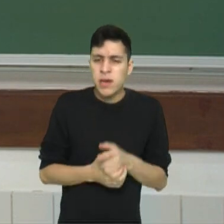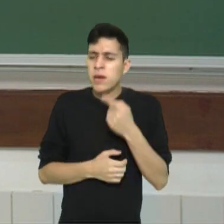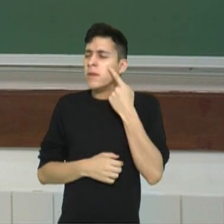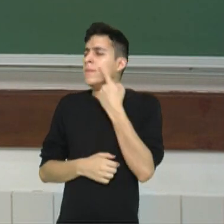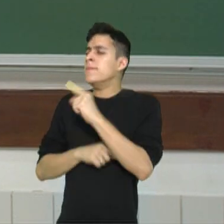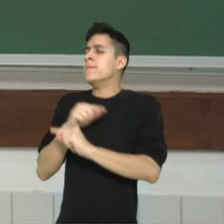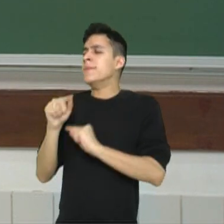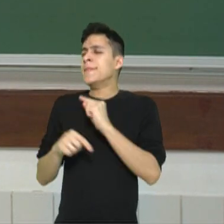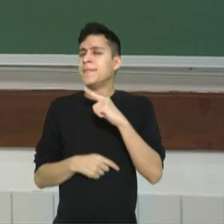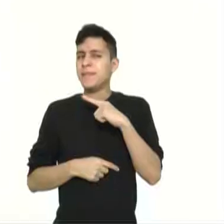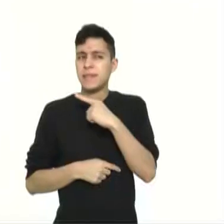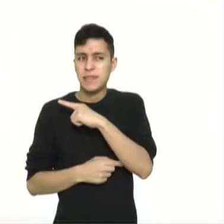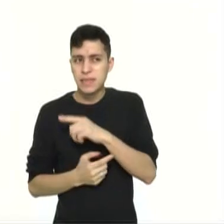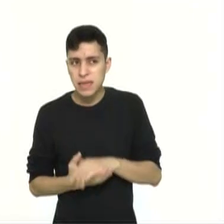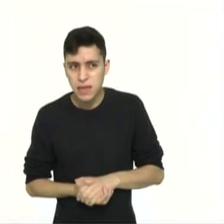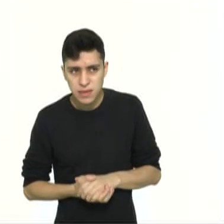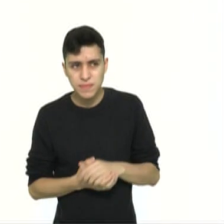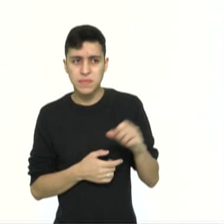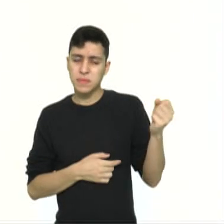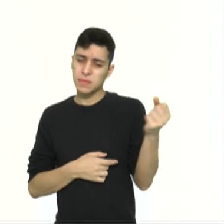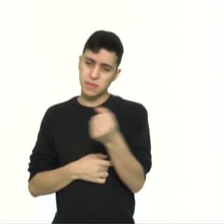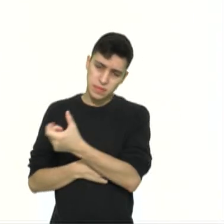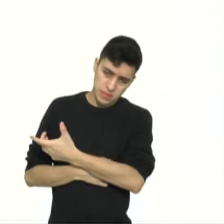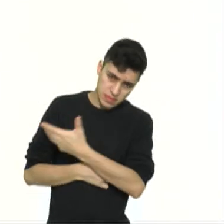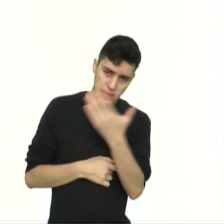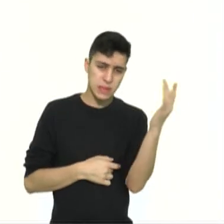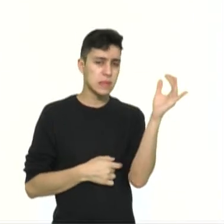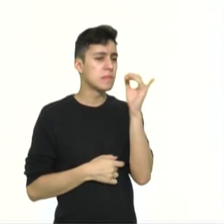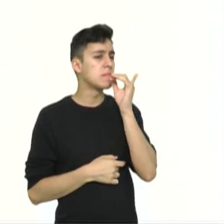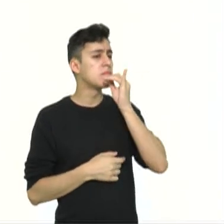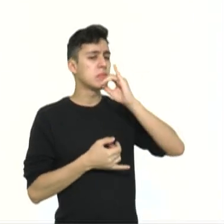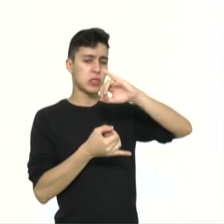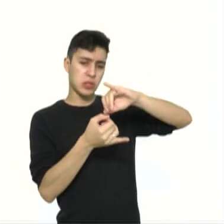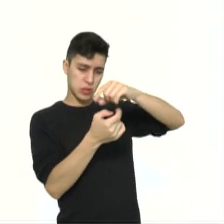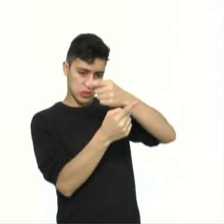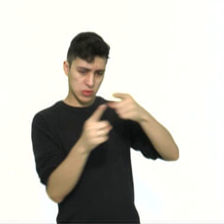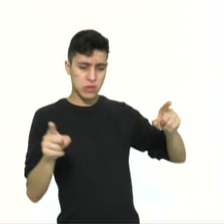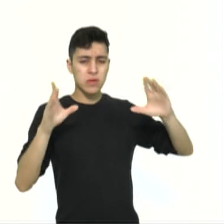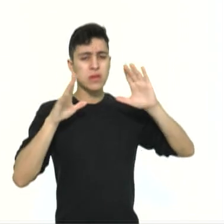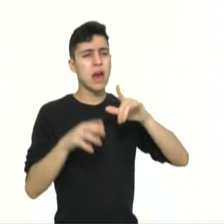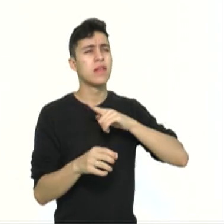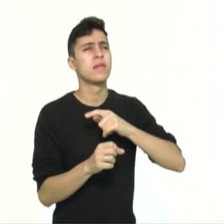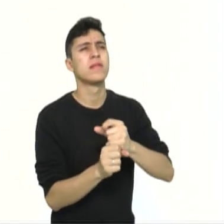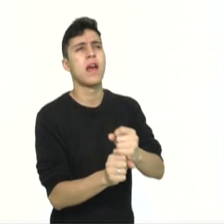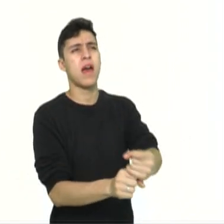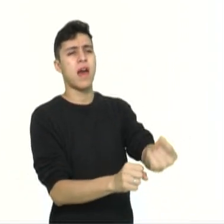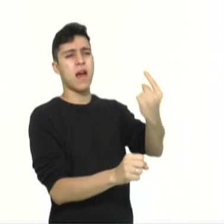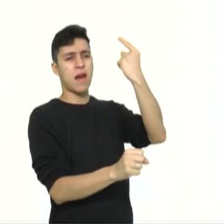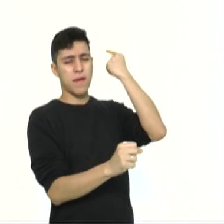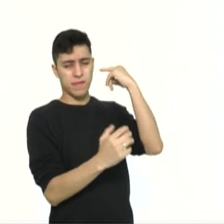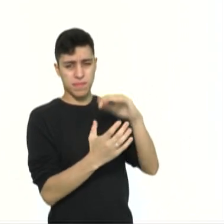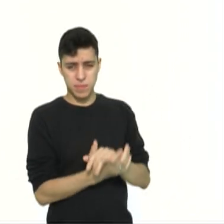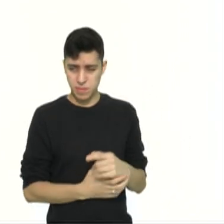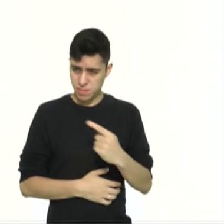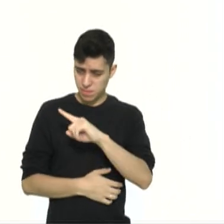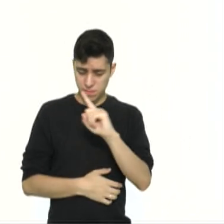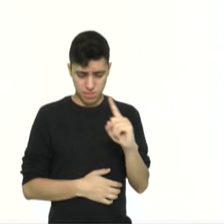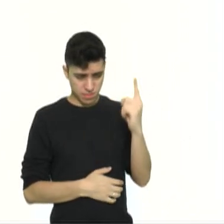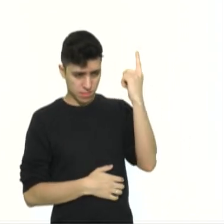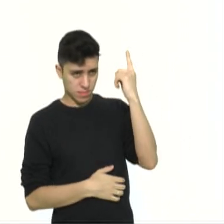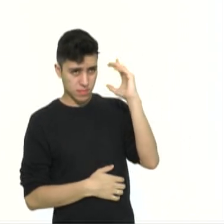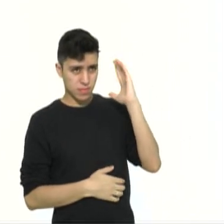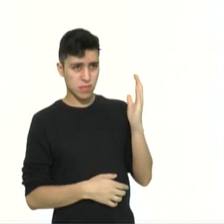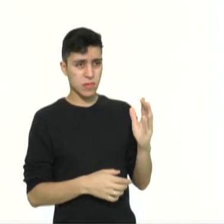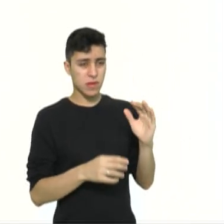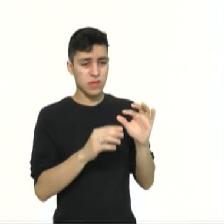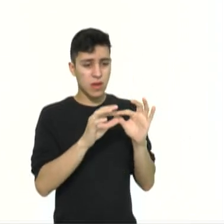temos aqui, ó. É alguns exemplos de instrumentos musicais aqui que eles já são datados de muito tempo. Esse primeiro aqui, ó, é flauta com ossos